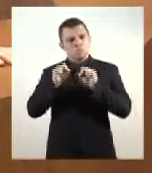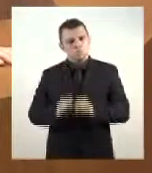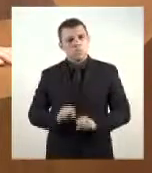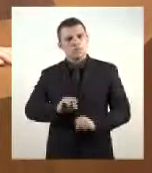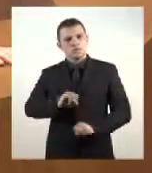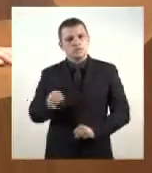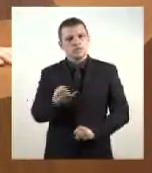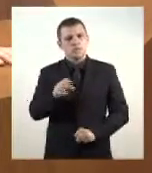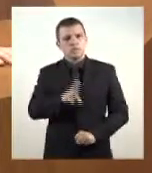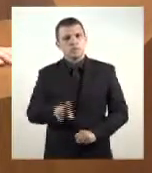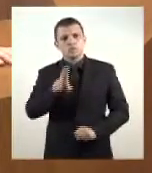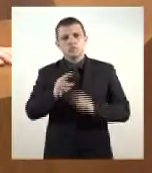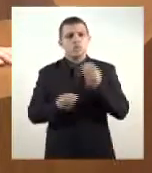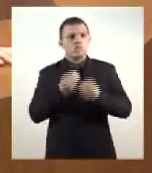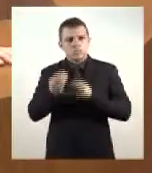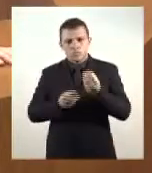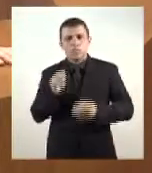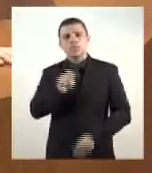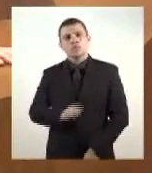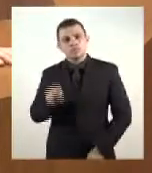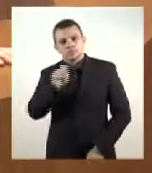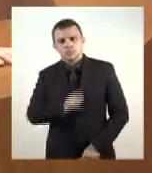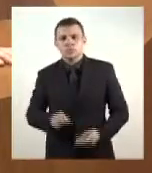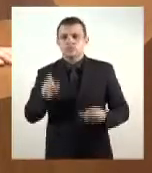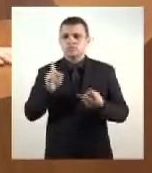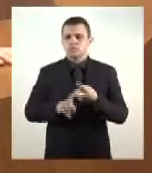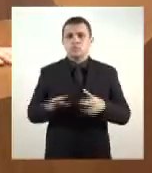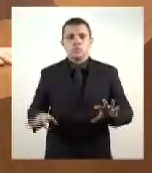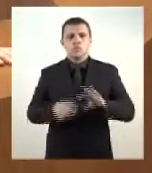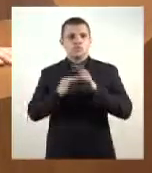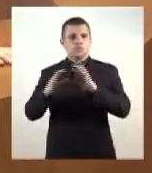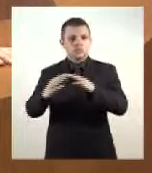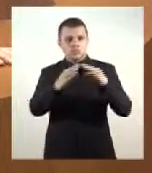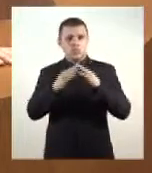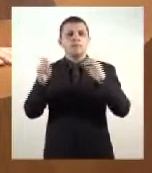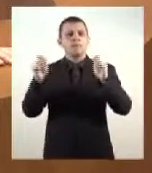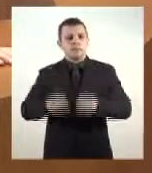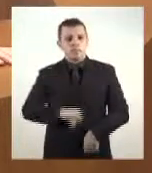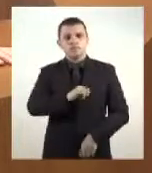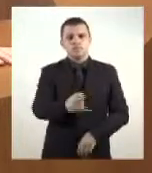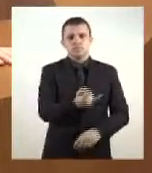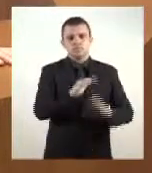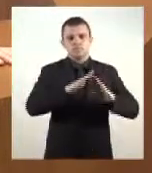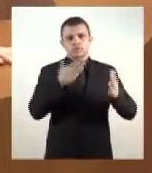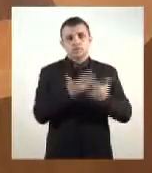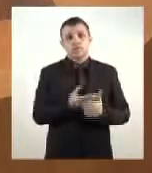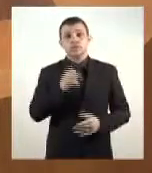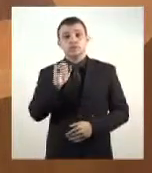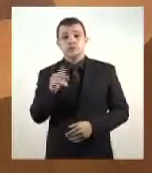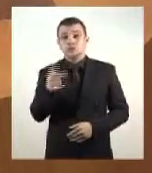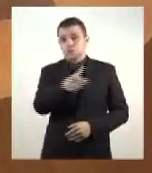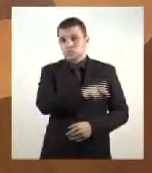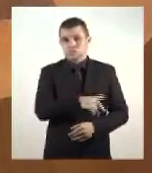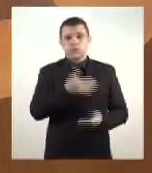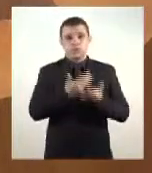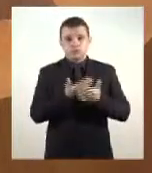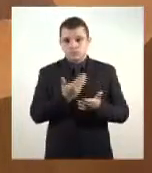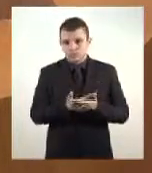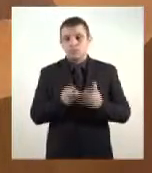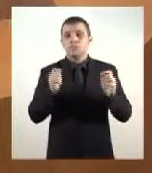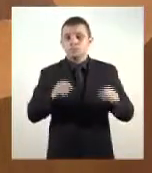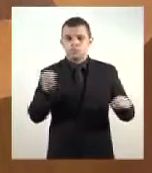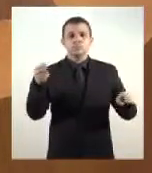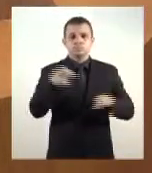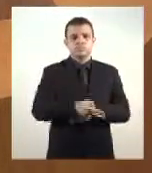utilizadas pelas associações, pelas uniões de moradores, exatamente no período em que não estiver sendo utilizado para a função